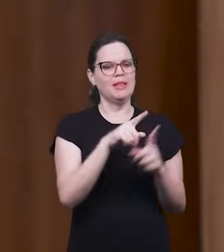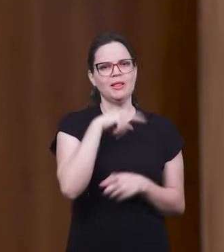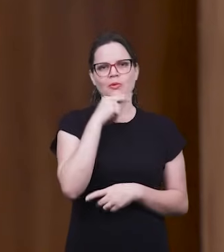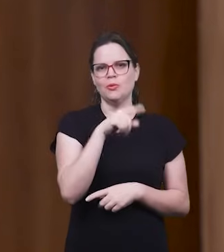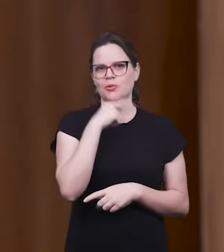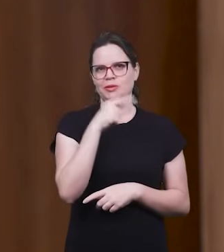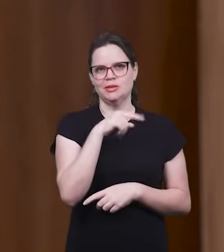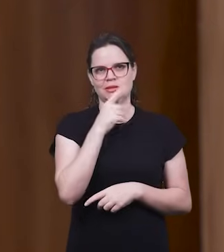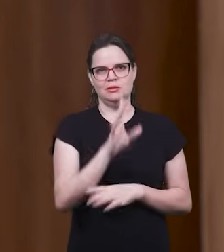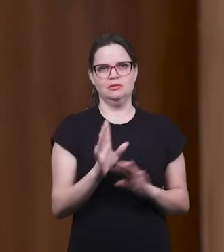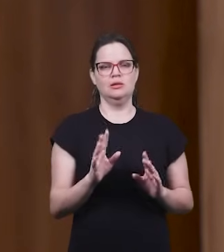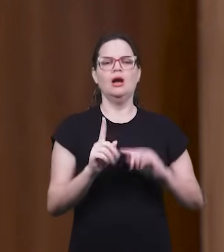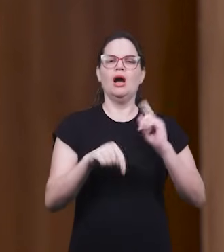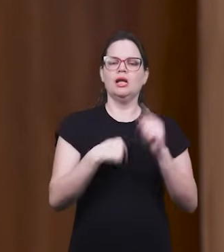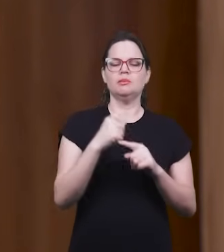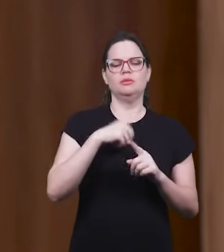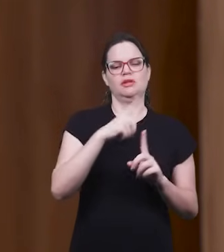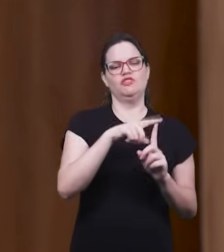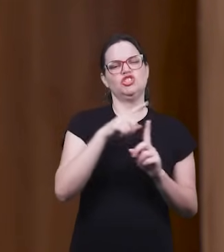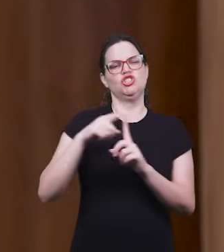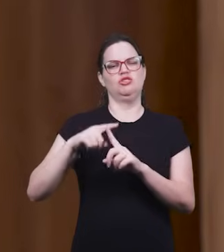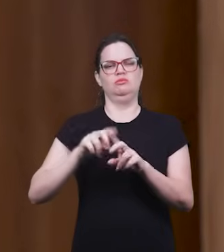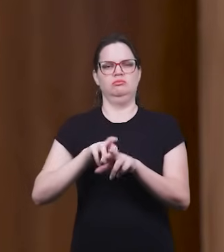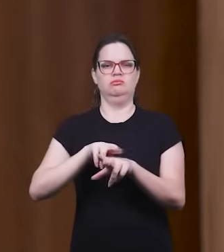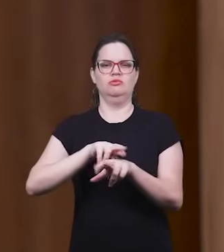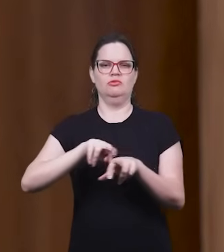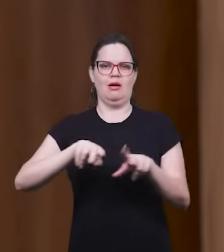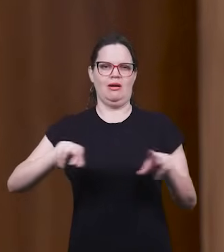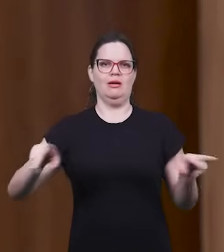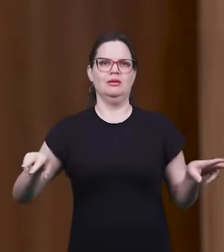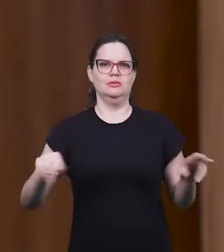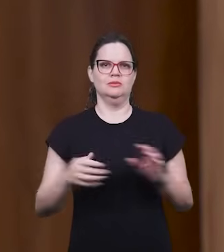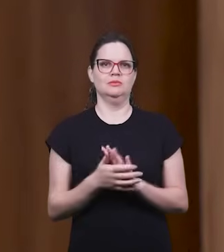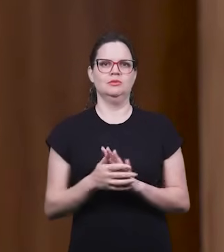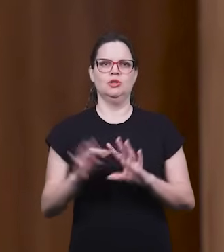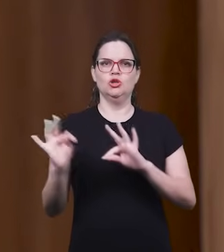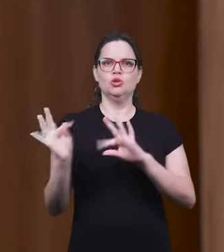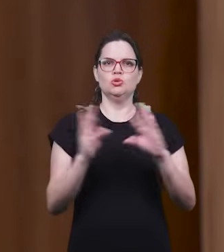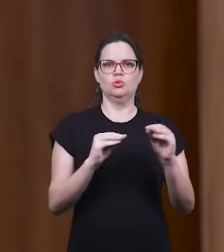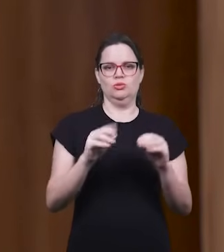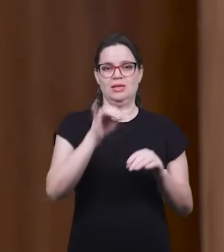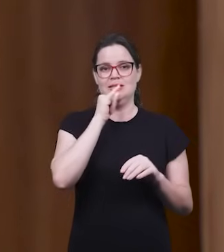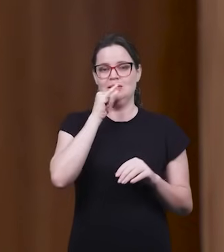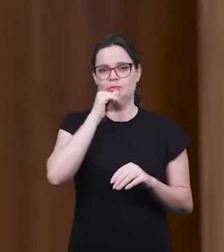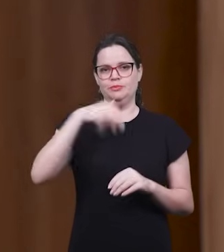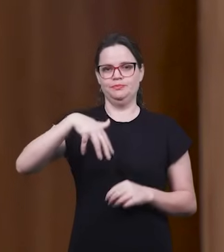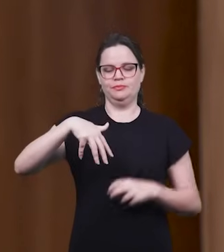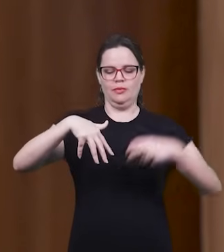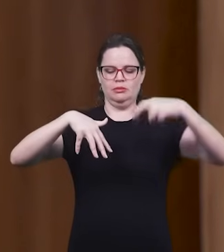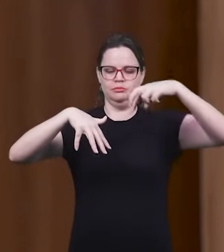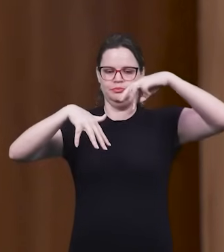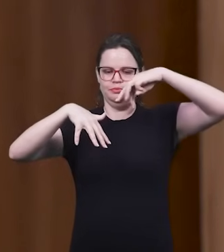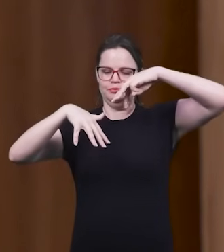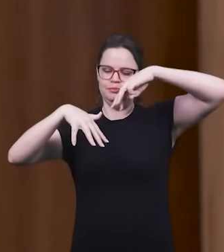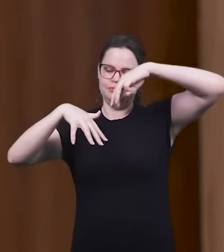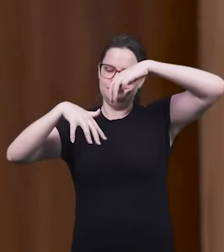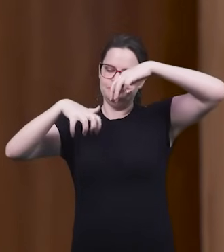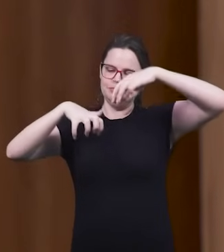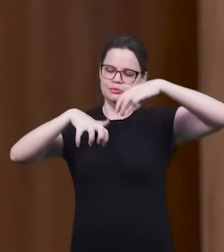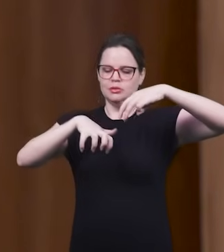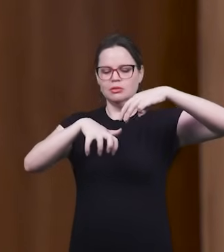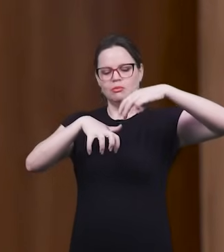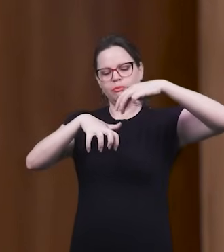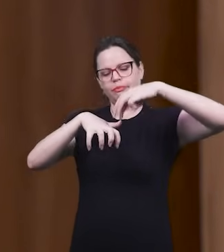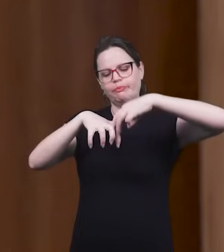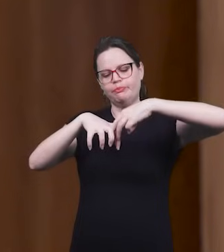conseguia. Até que vieram os outros implantes, né? Também, todos eles eu fiz. Implante de agulha, chamado de tântalo, que era